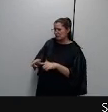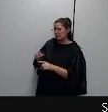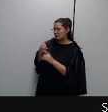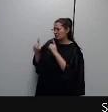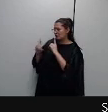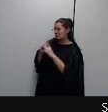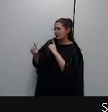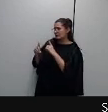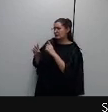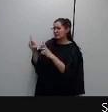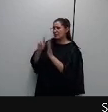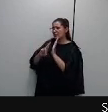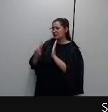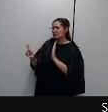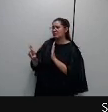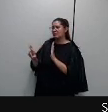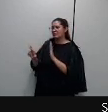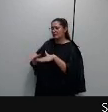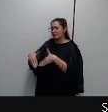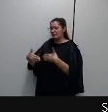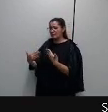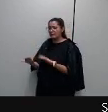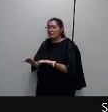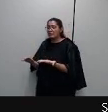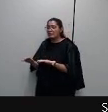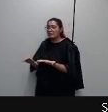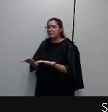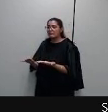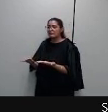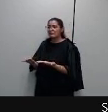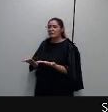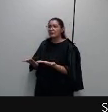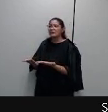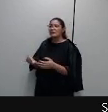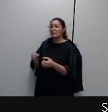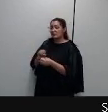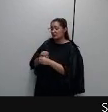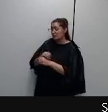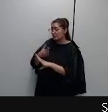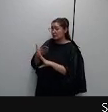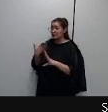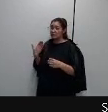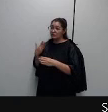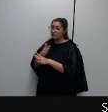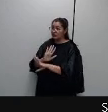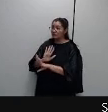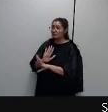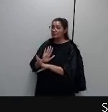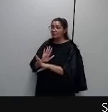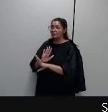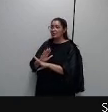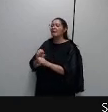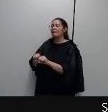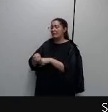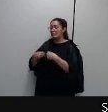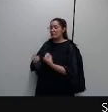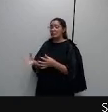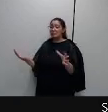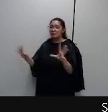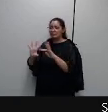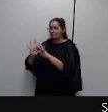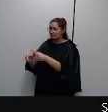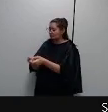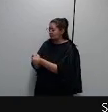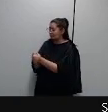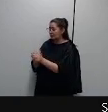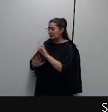da empresa Hoje os sócios fugiram rogeiro É quebraram tudo quebraram tudo não